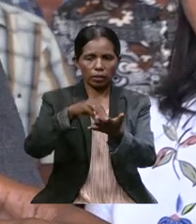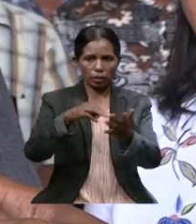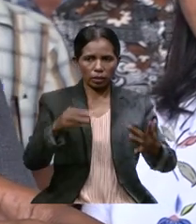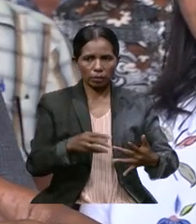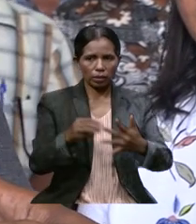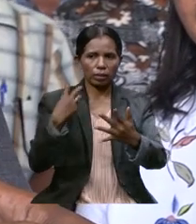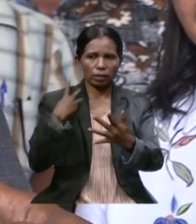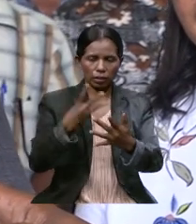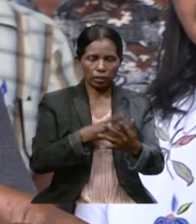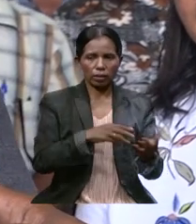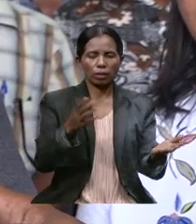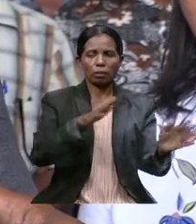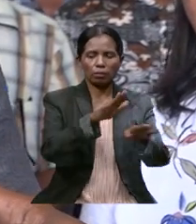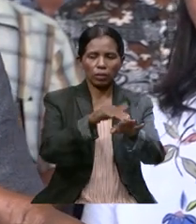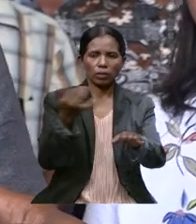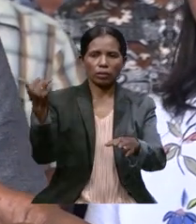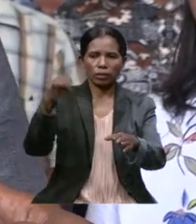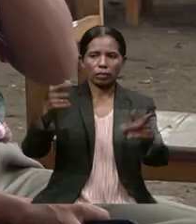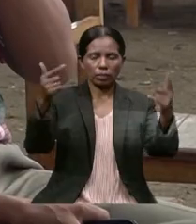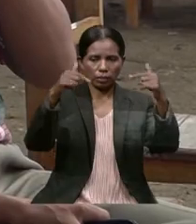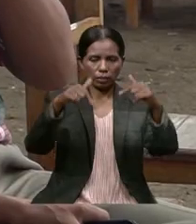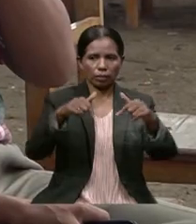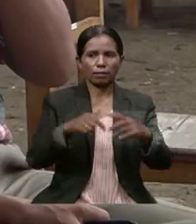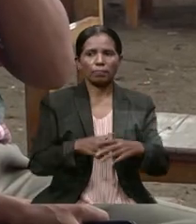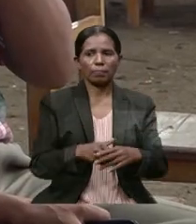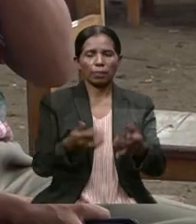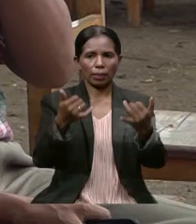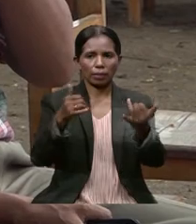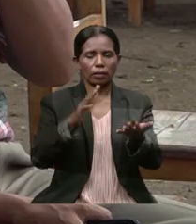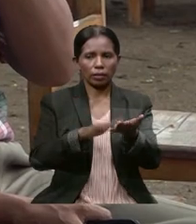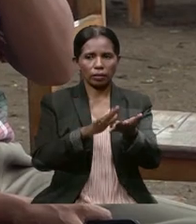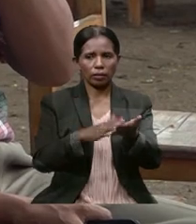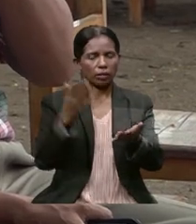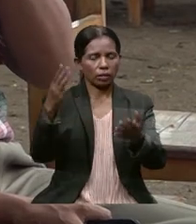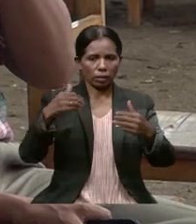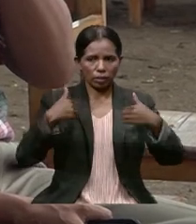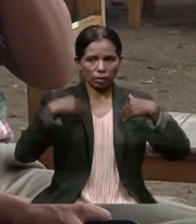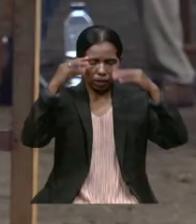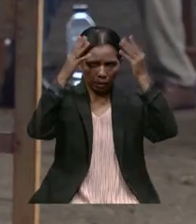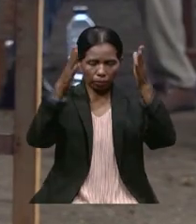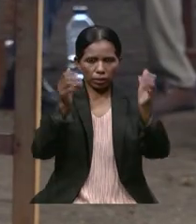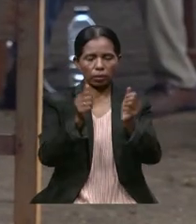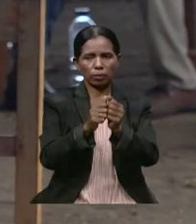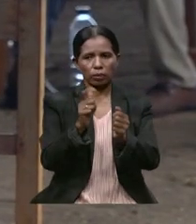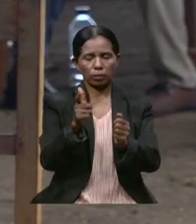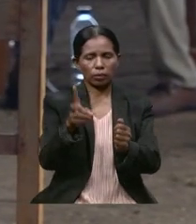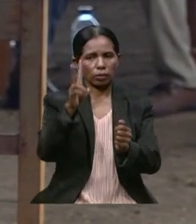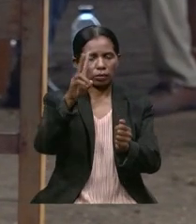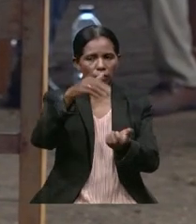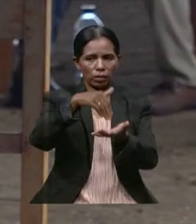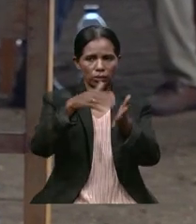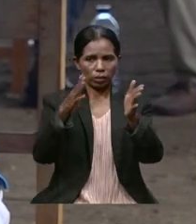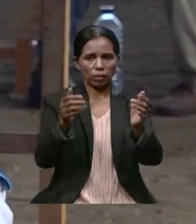ok? Então, bolsa, recomendo. De Downey, escola refere e a professores Ronaldo Racing Rua, com total